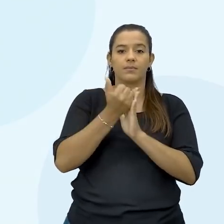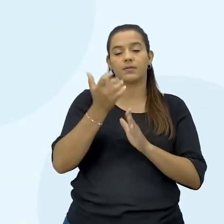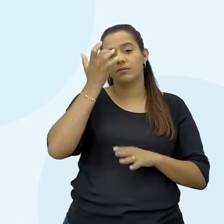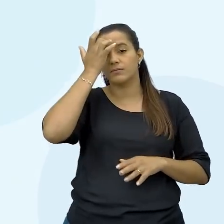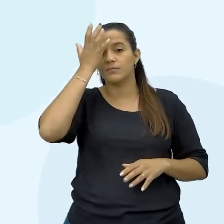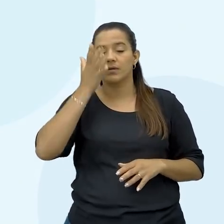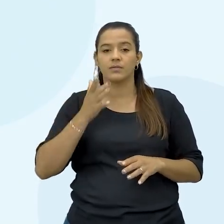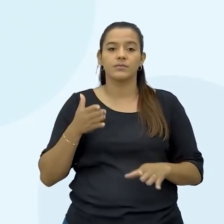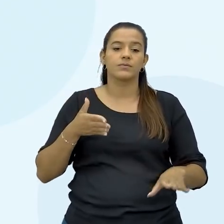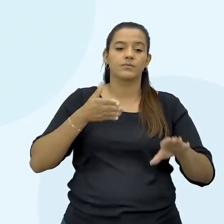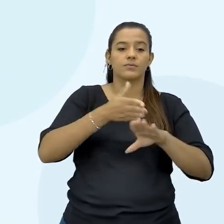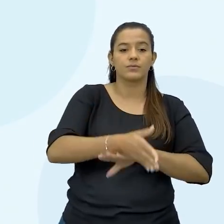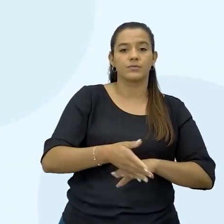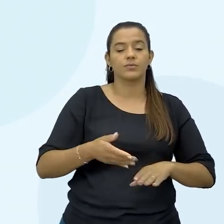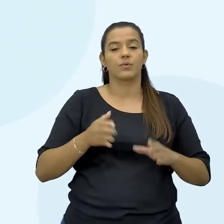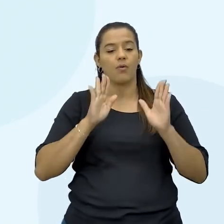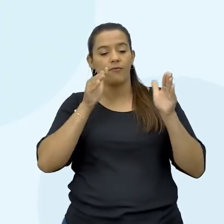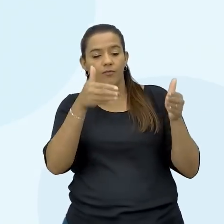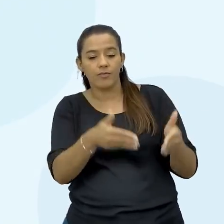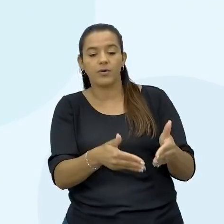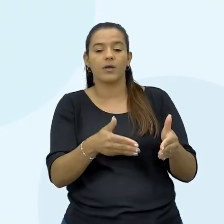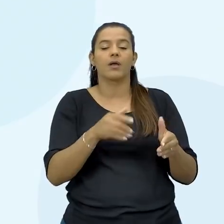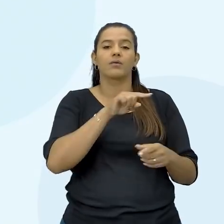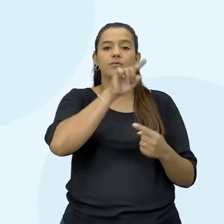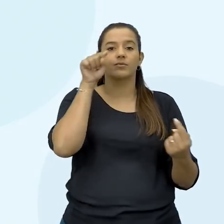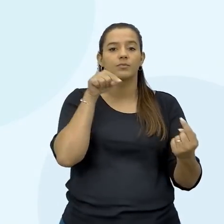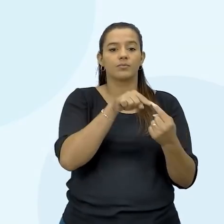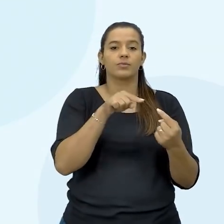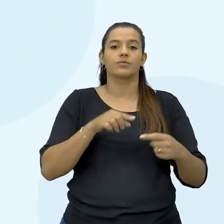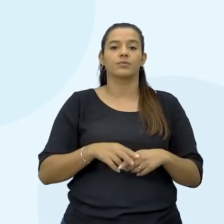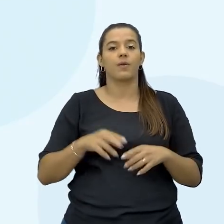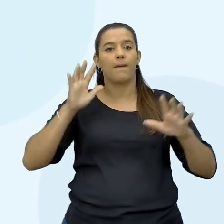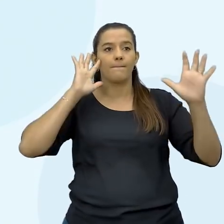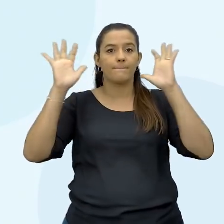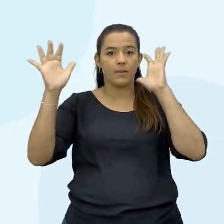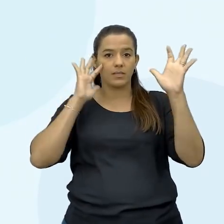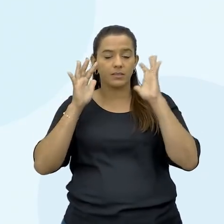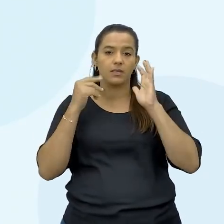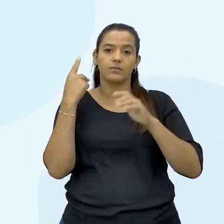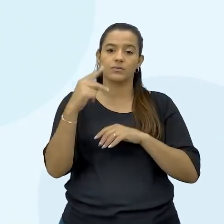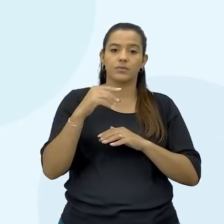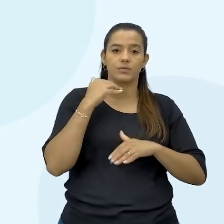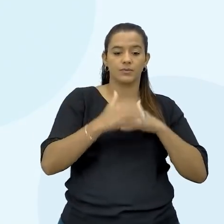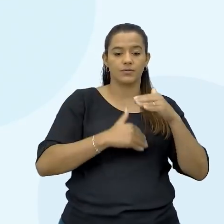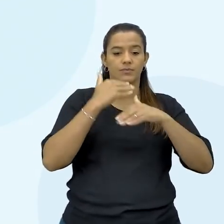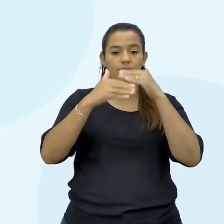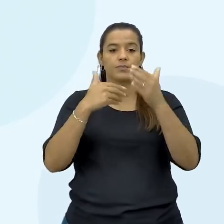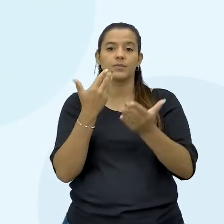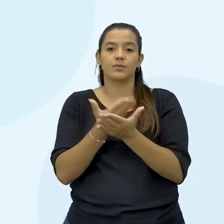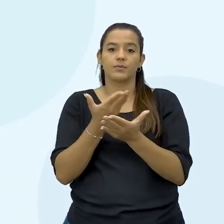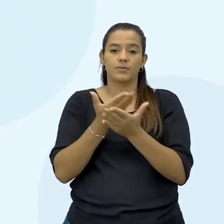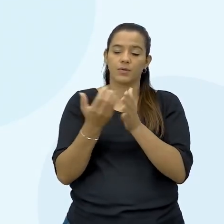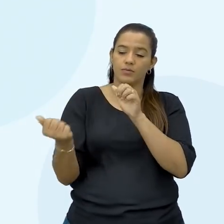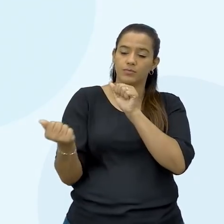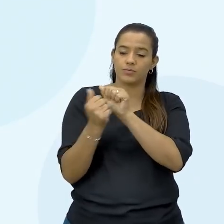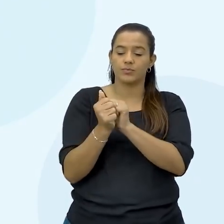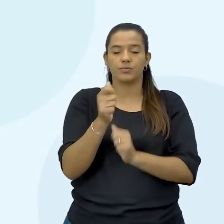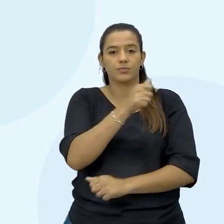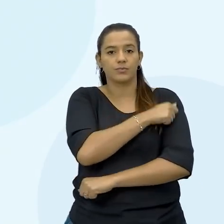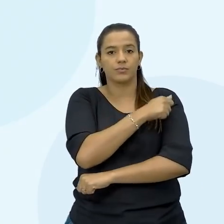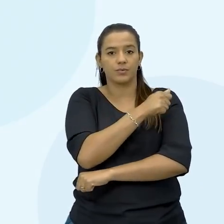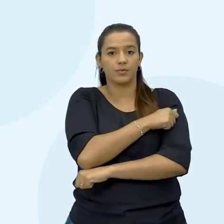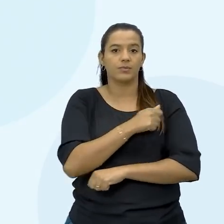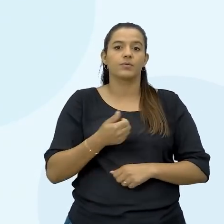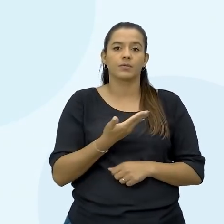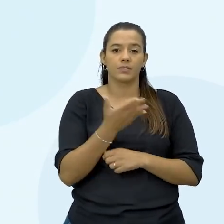facilidade de colocar o foco, os seus objetivos, pensar no seu desenvolvimento de aula junto com os estudantes por